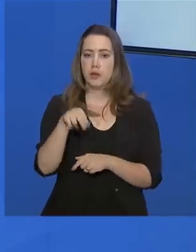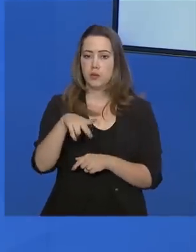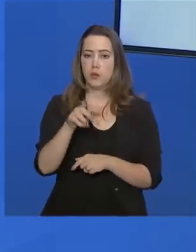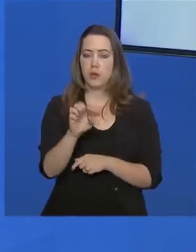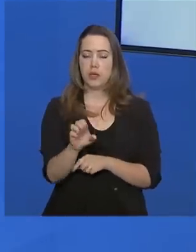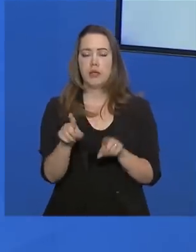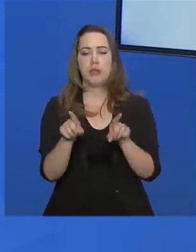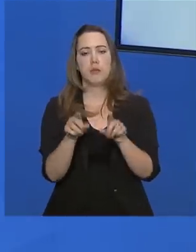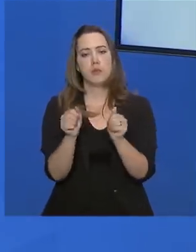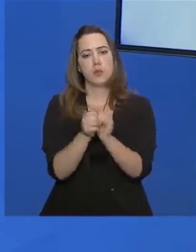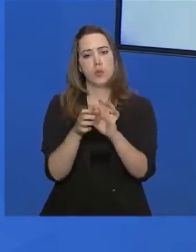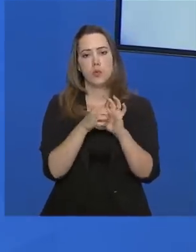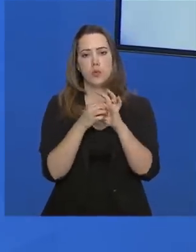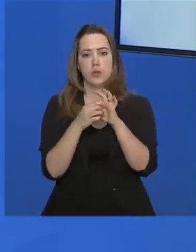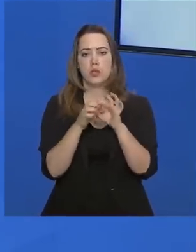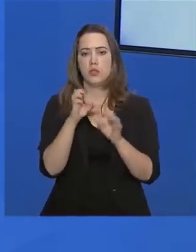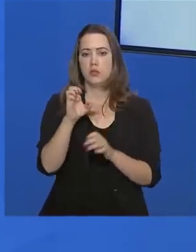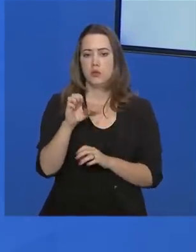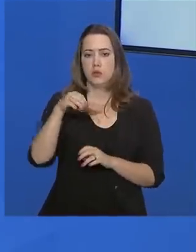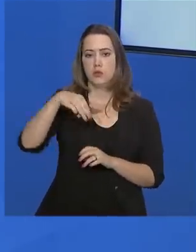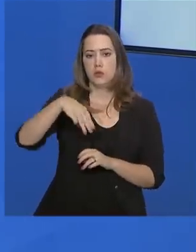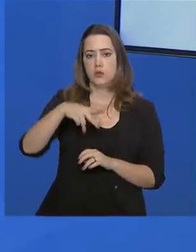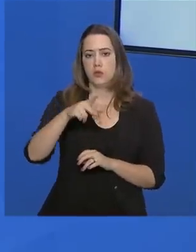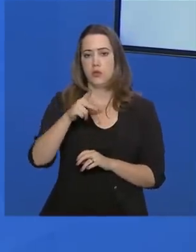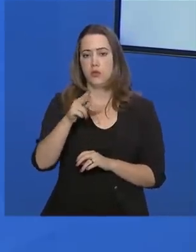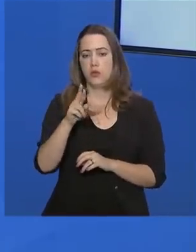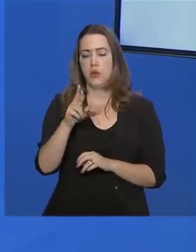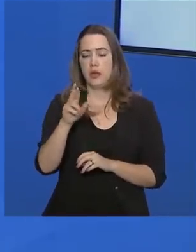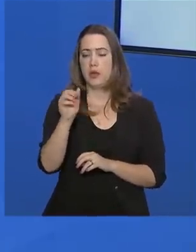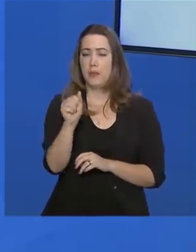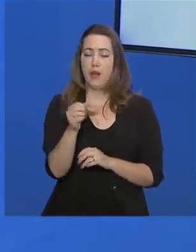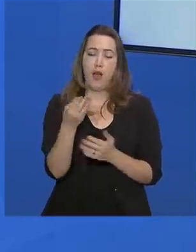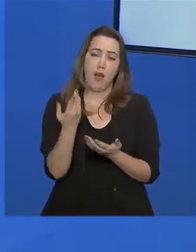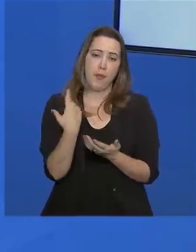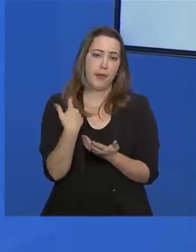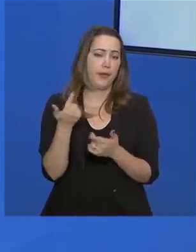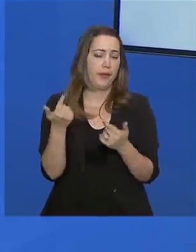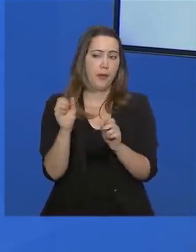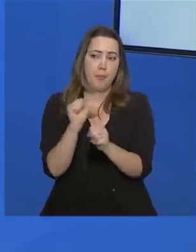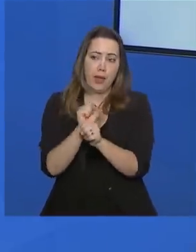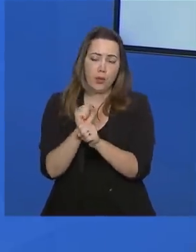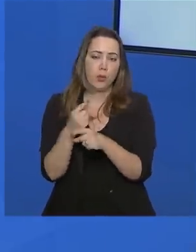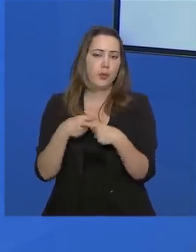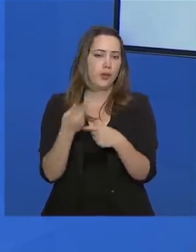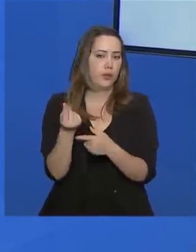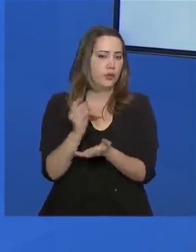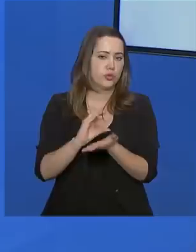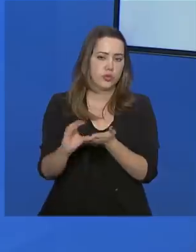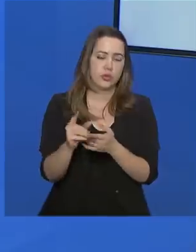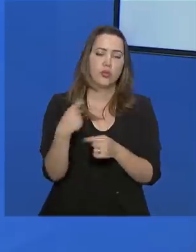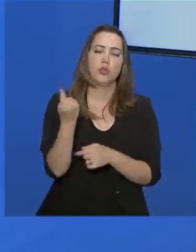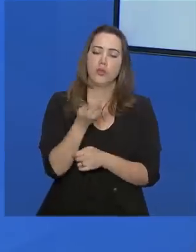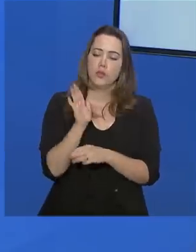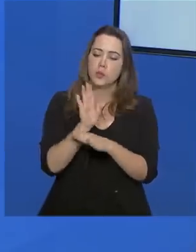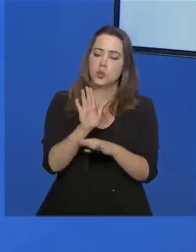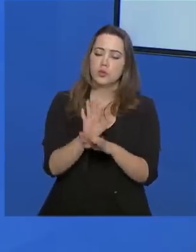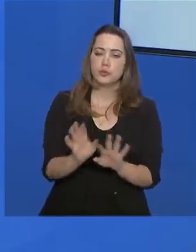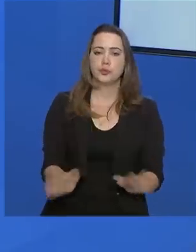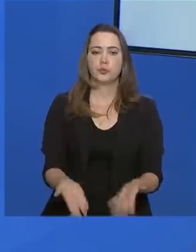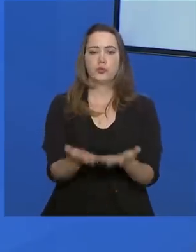a partir de então por falta de recursos nós vamos ajudar com recursos para que seja o terra clés